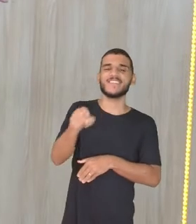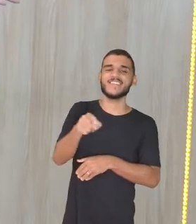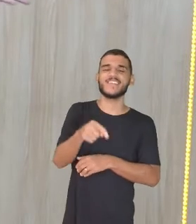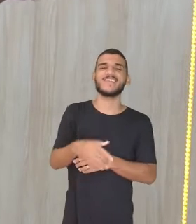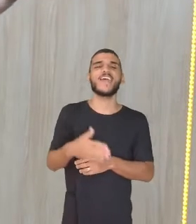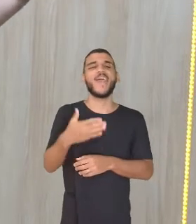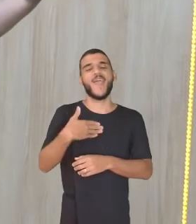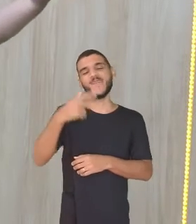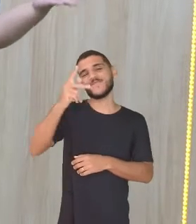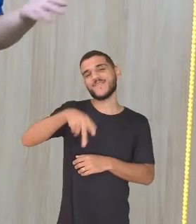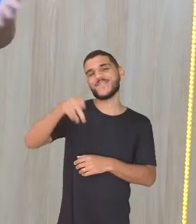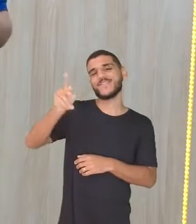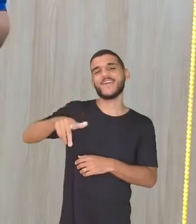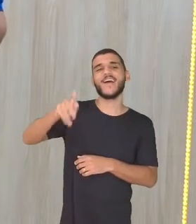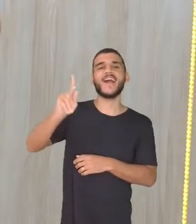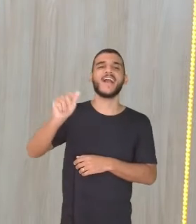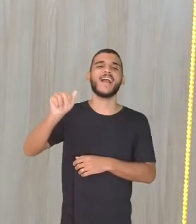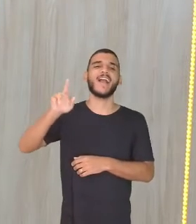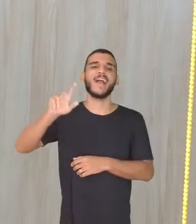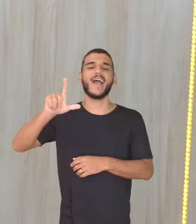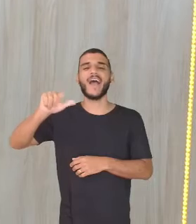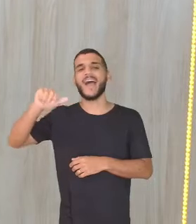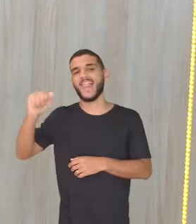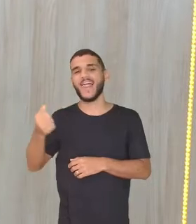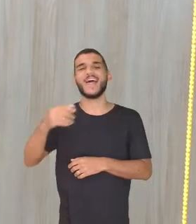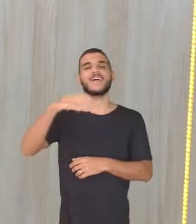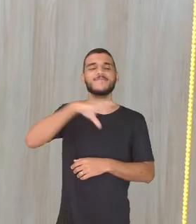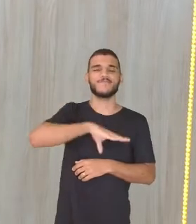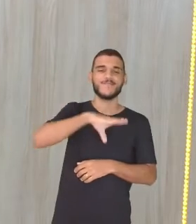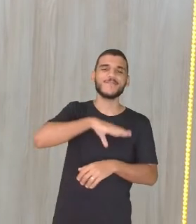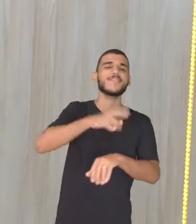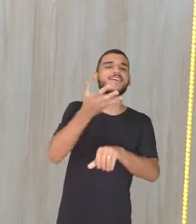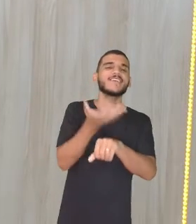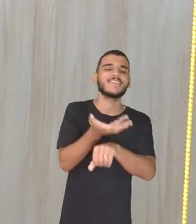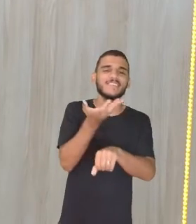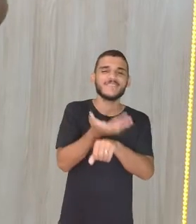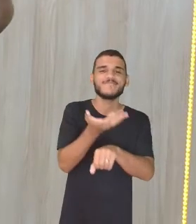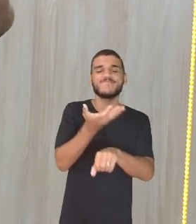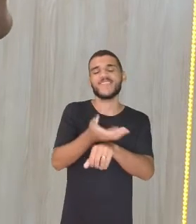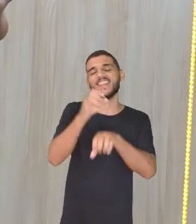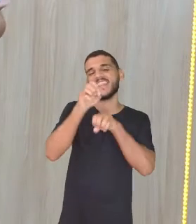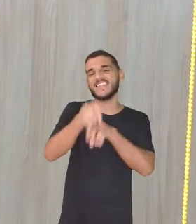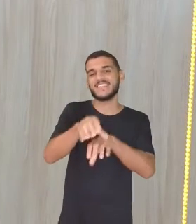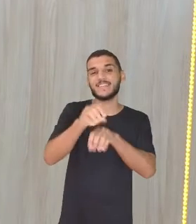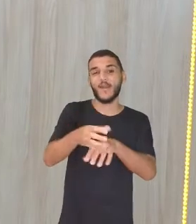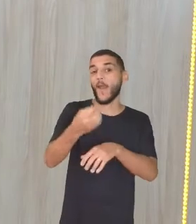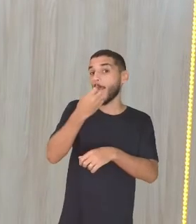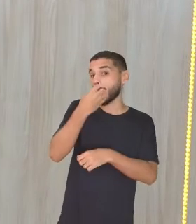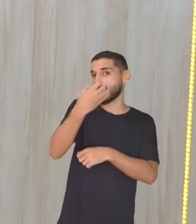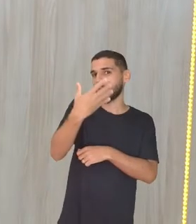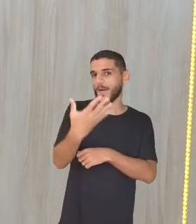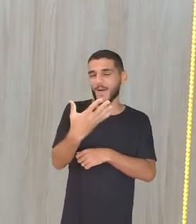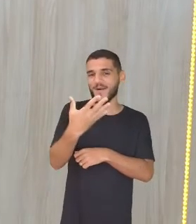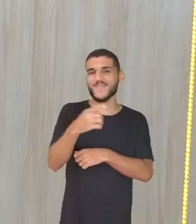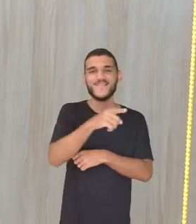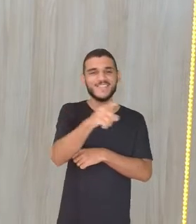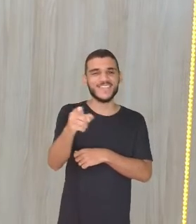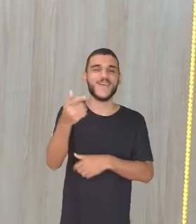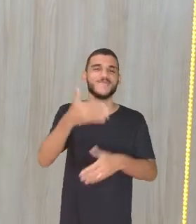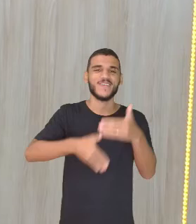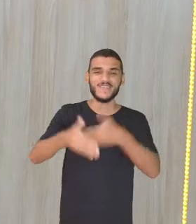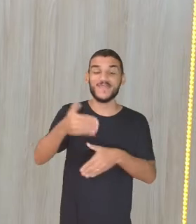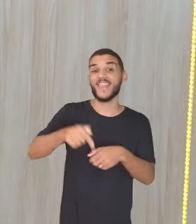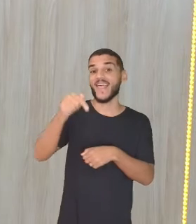sou a professora Carla, professora de língua portuguesa. Que bom tê-la aqui